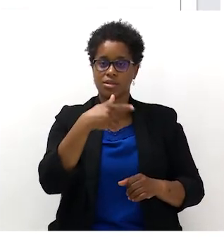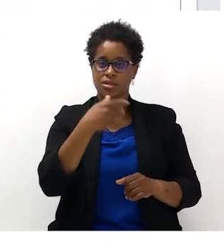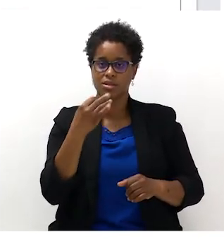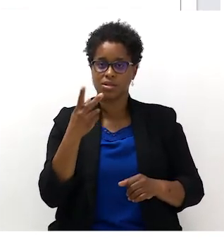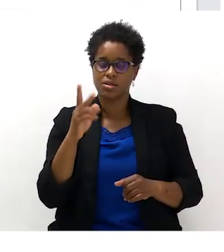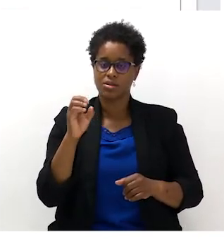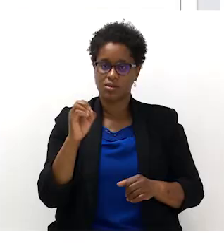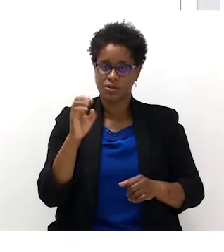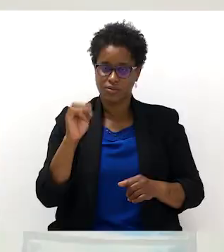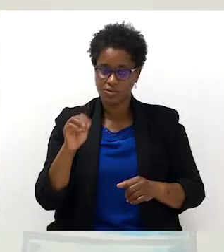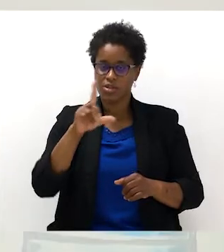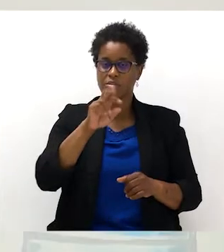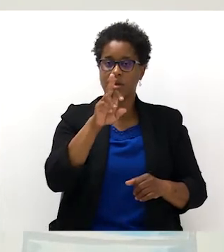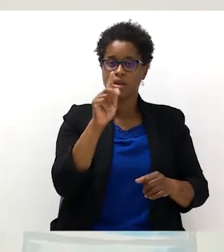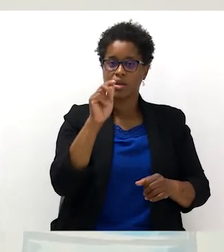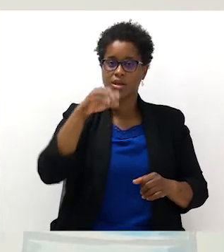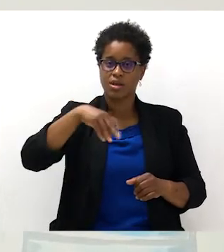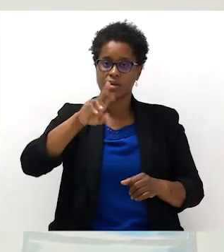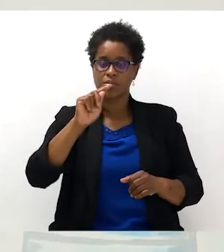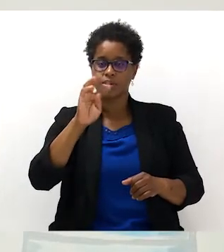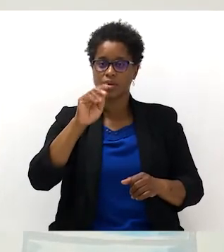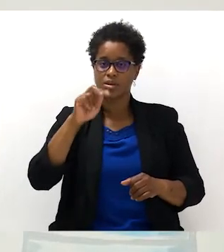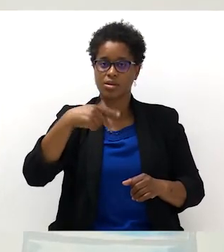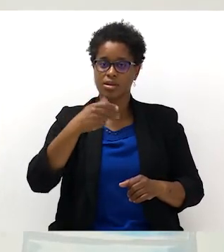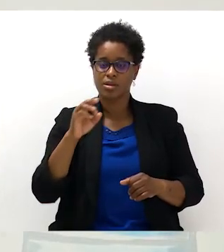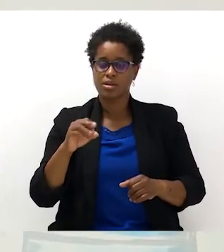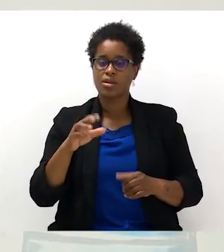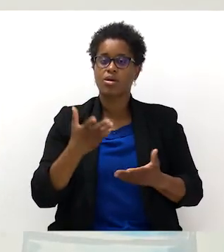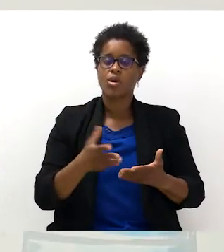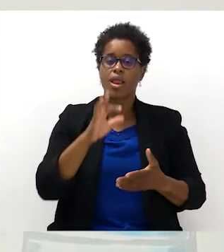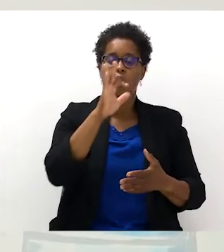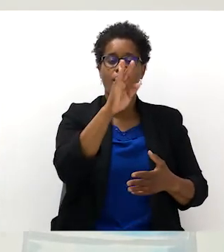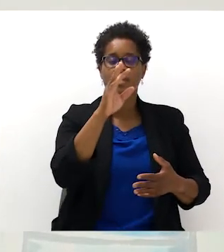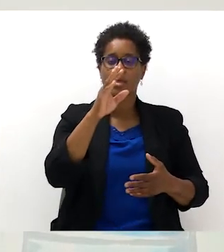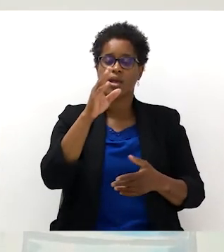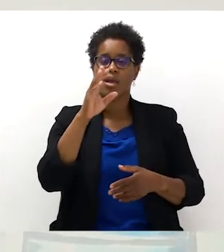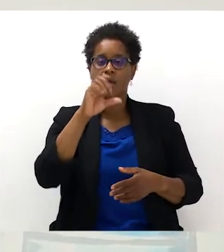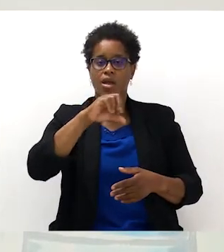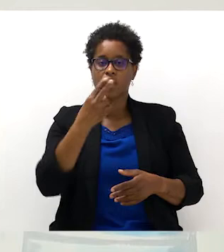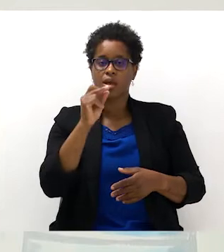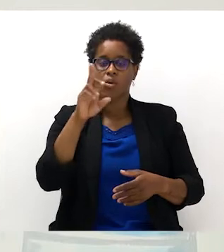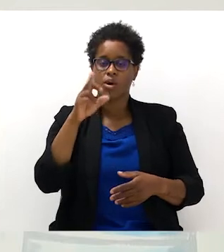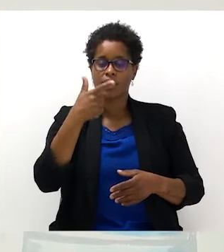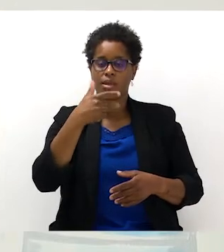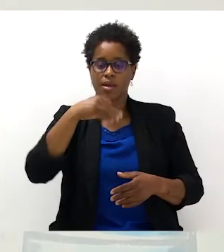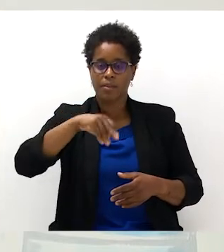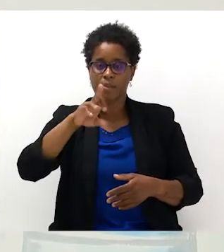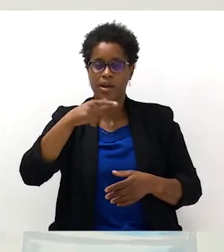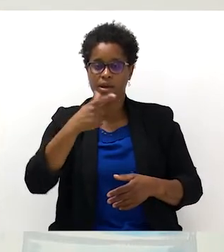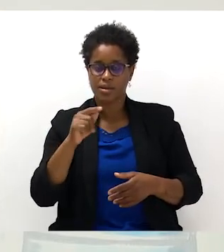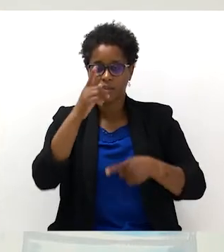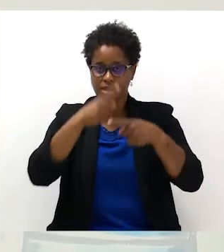representações. Operadores partitivos, a quarta parte, metade e terça